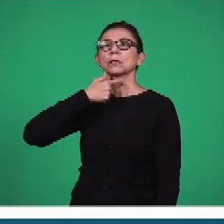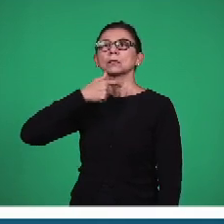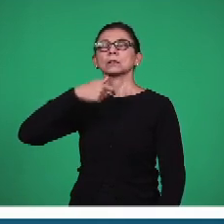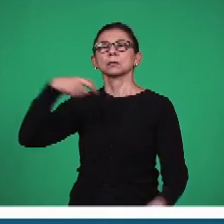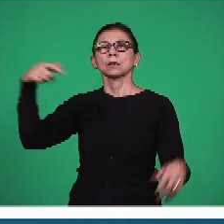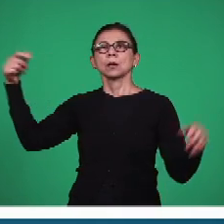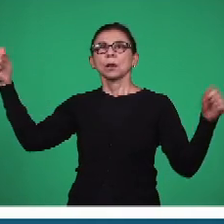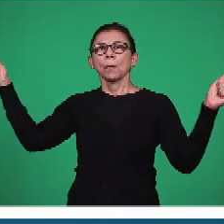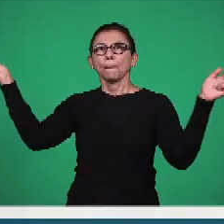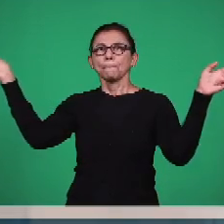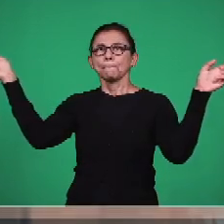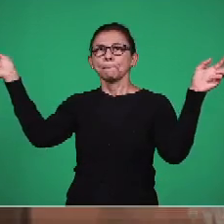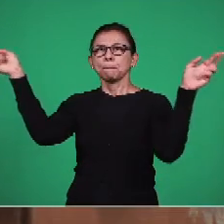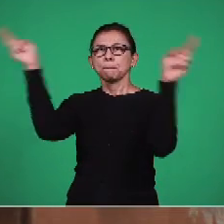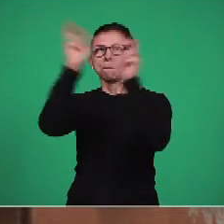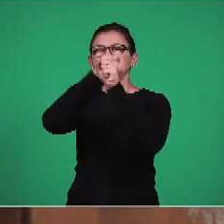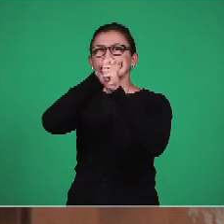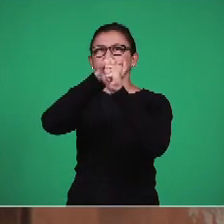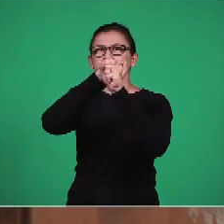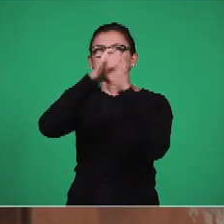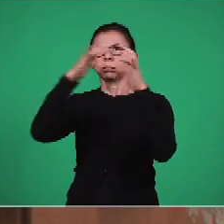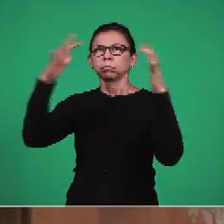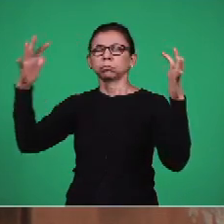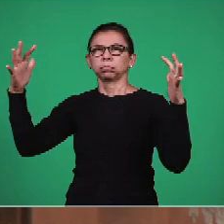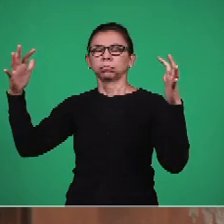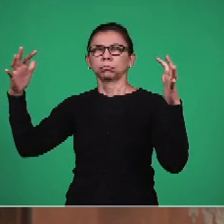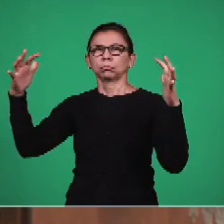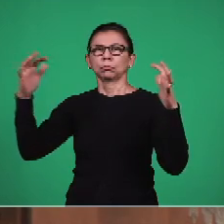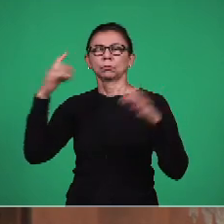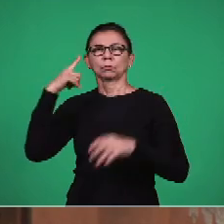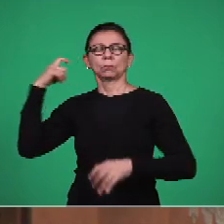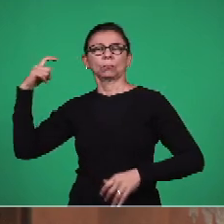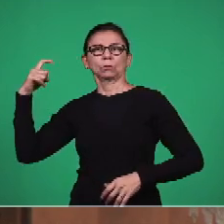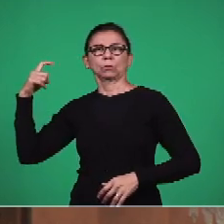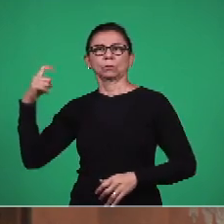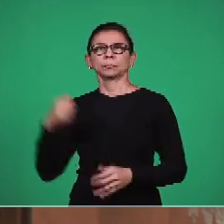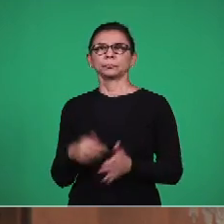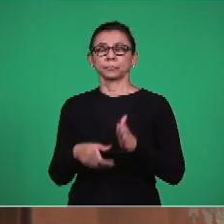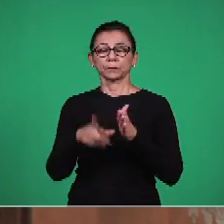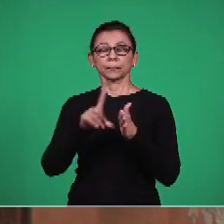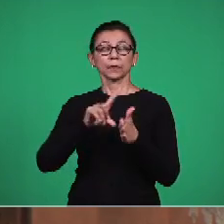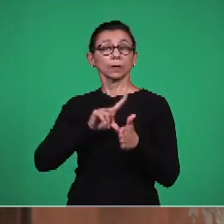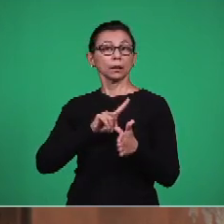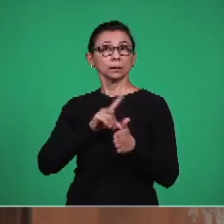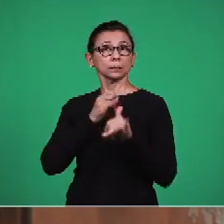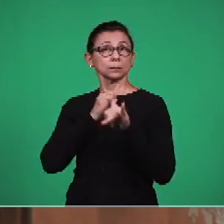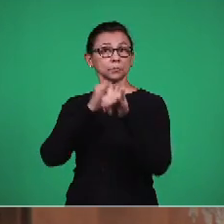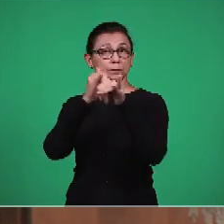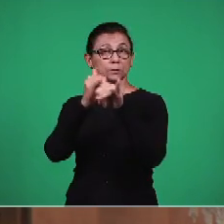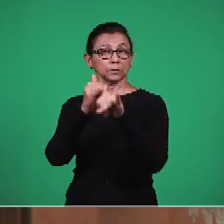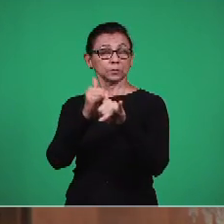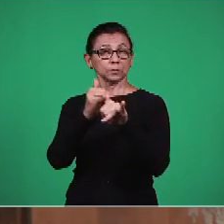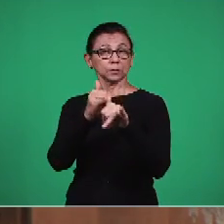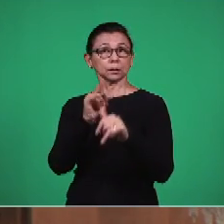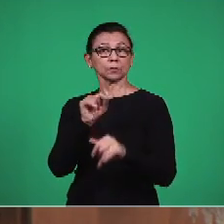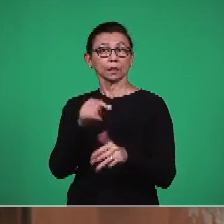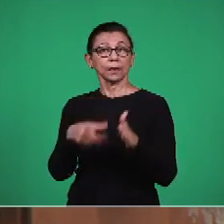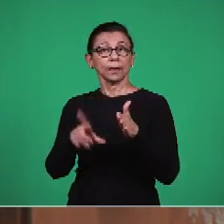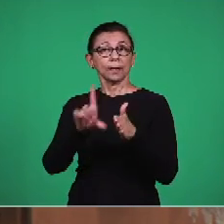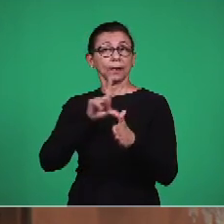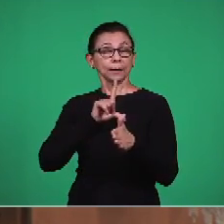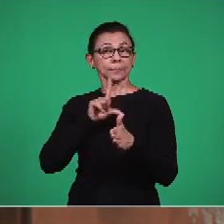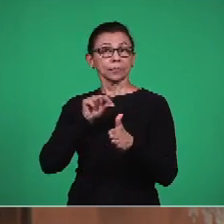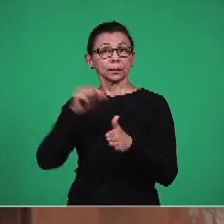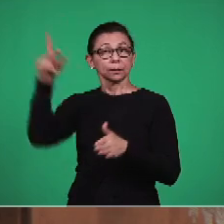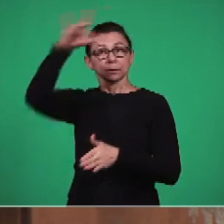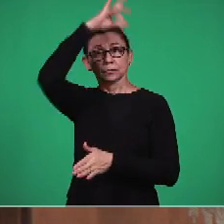O que está acontecendo? Antes de tocar as trombetas, a primeira coisa que aconteceu foi o derramamento do Espírito. veio sobre a igreja. Nós